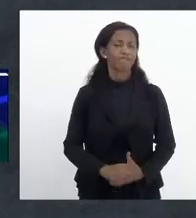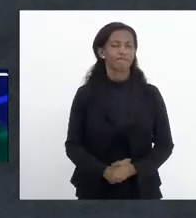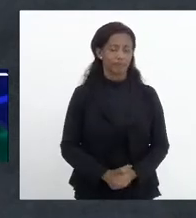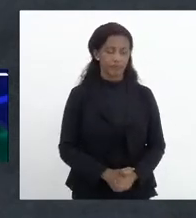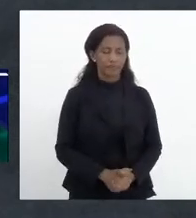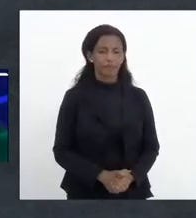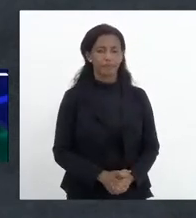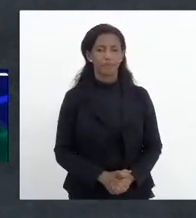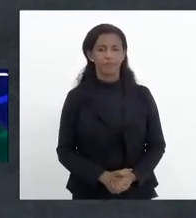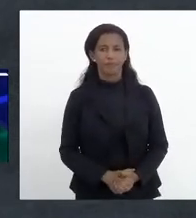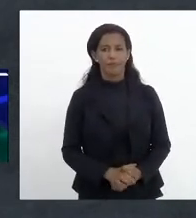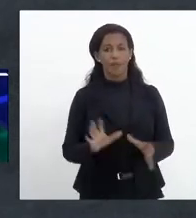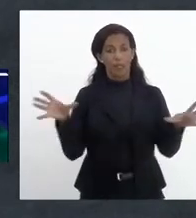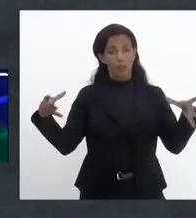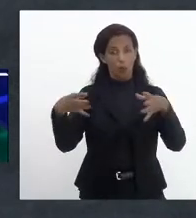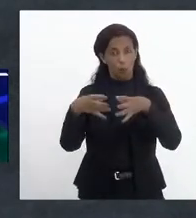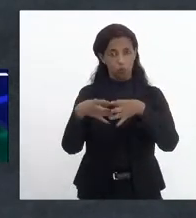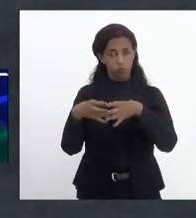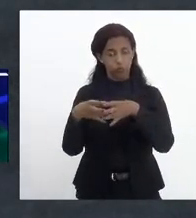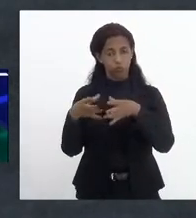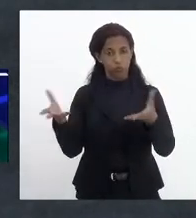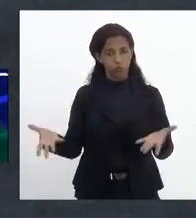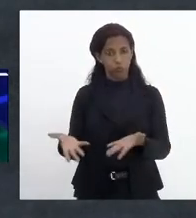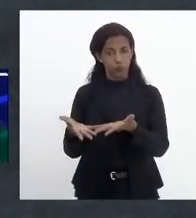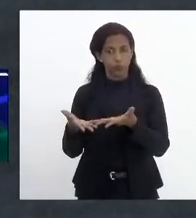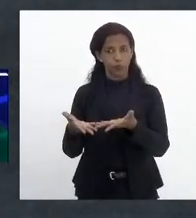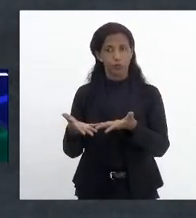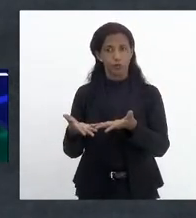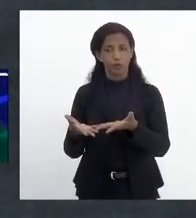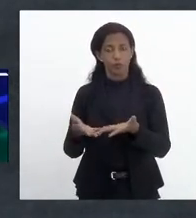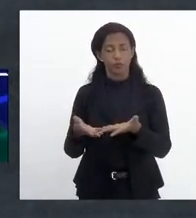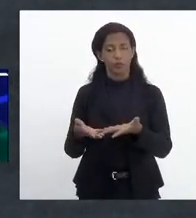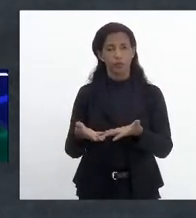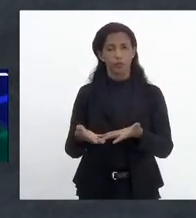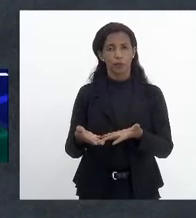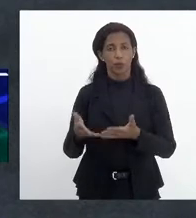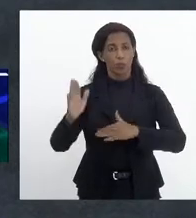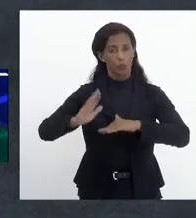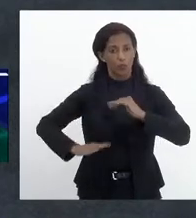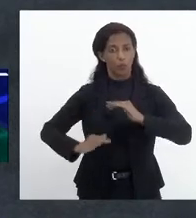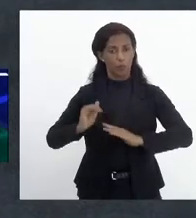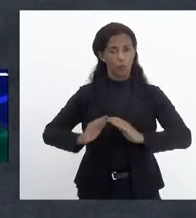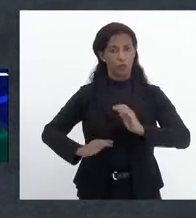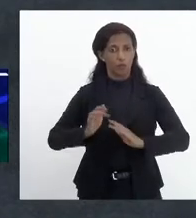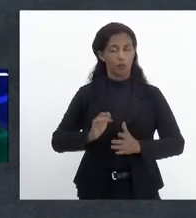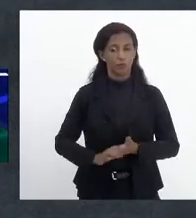É fundamental essa categoria do auditor e